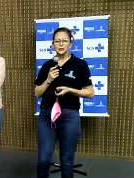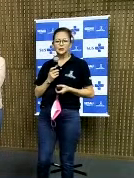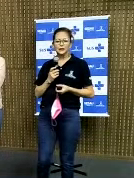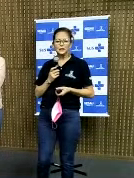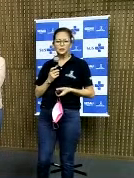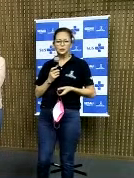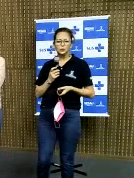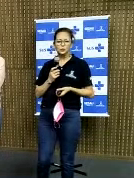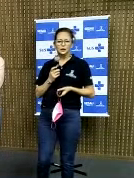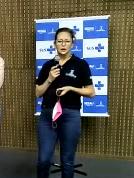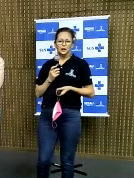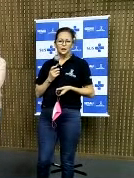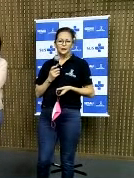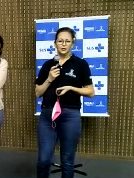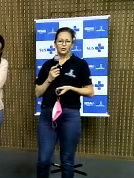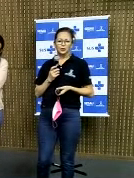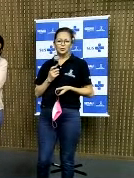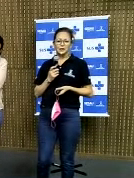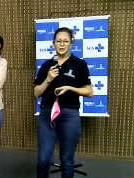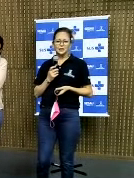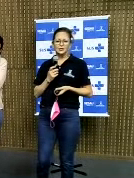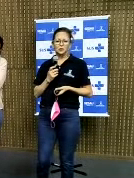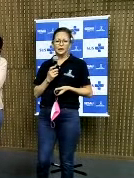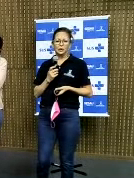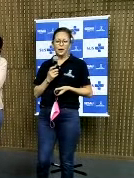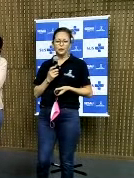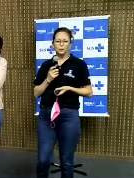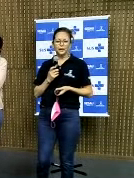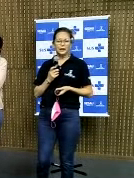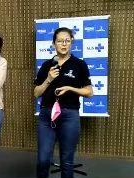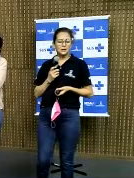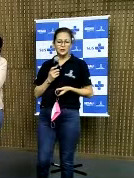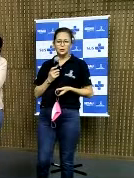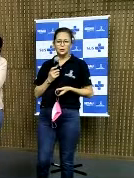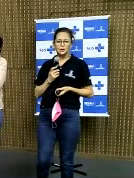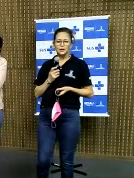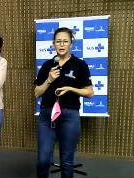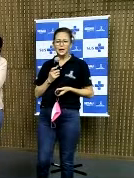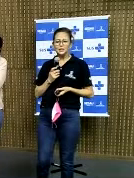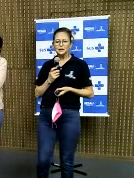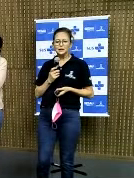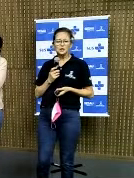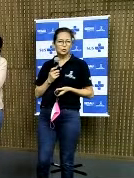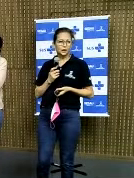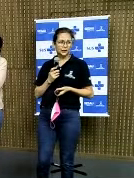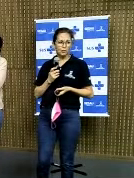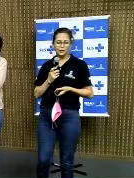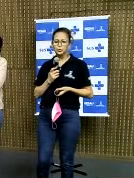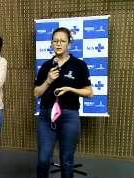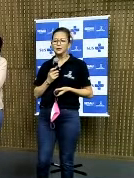negados 135, devolvidos 344, pendentes 111,